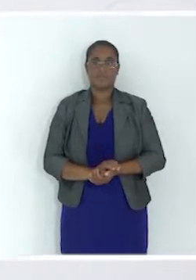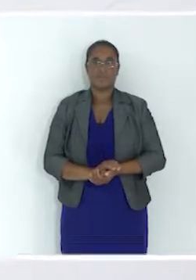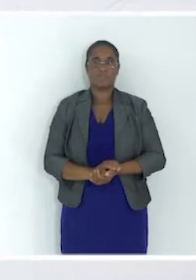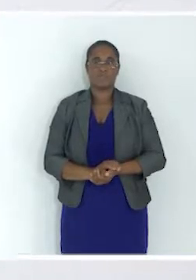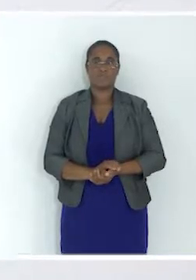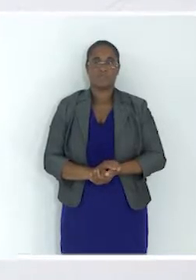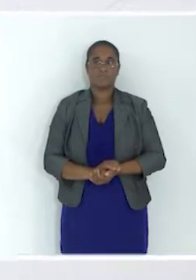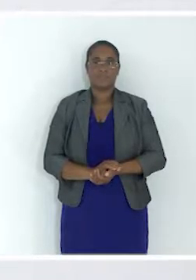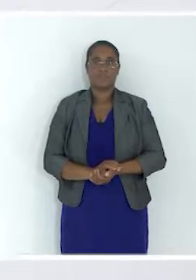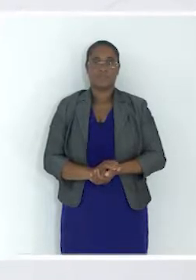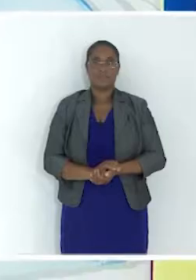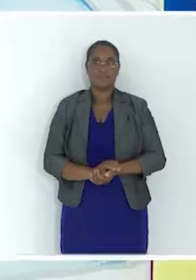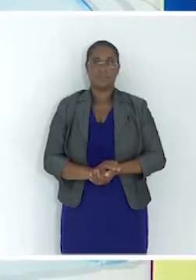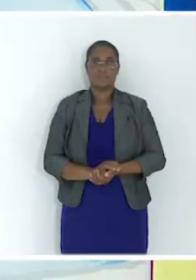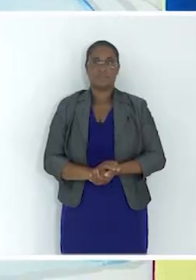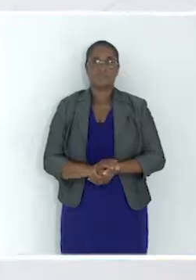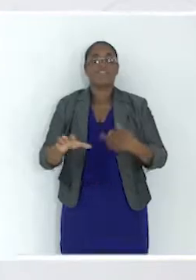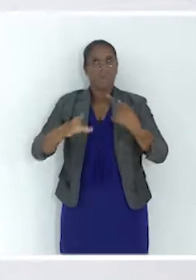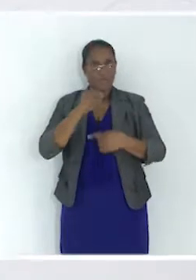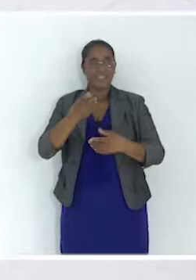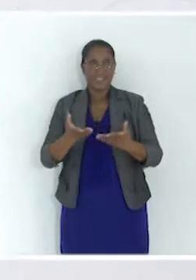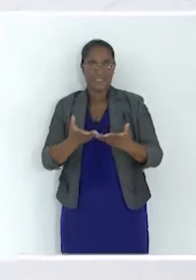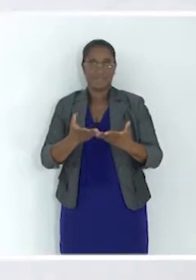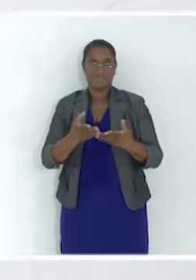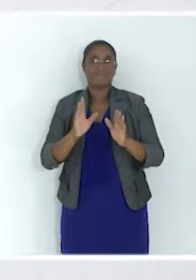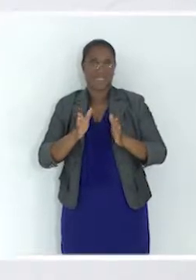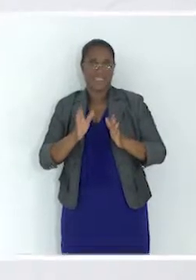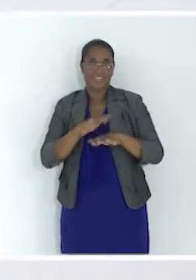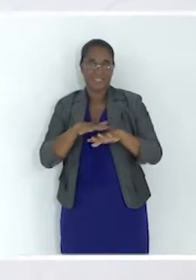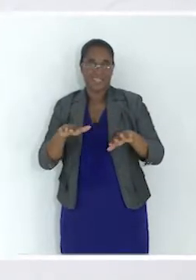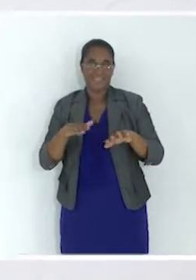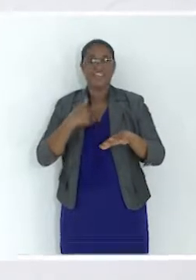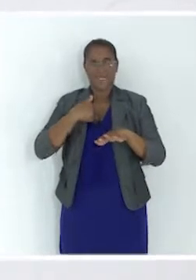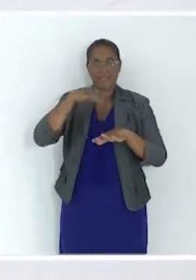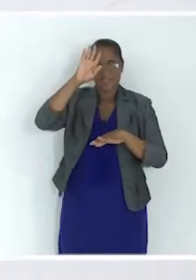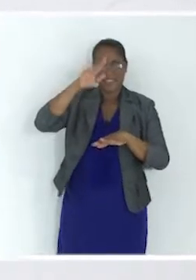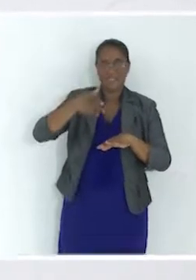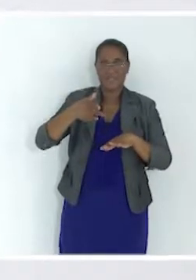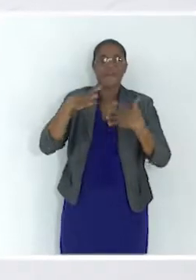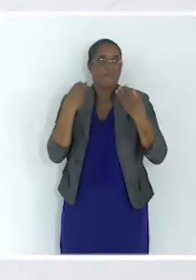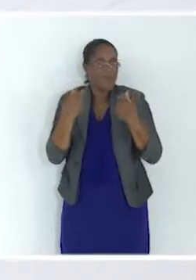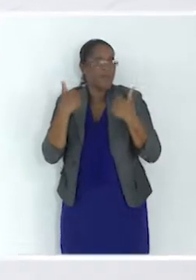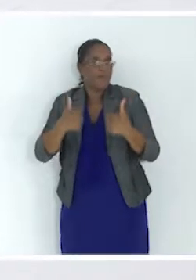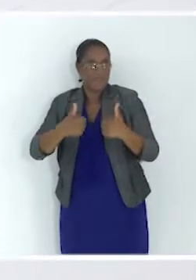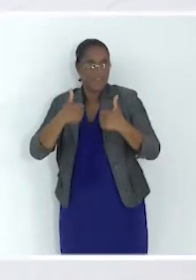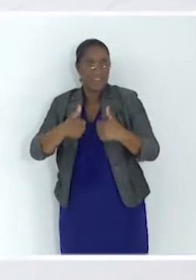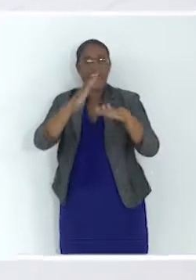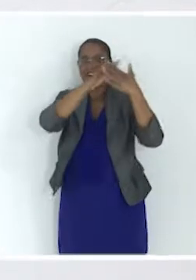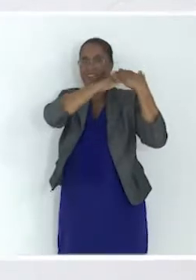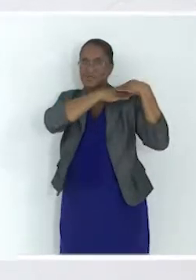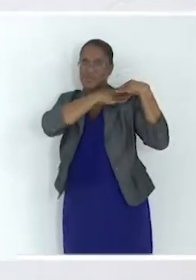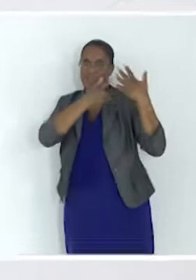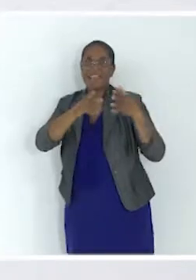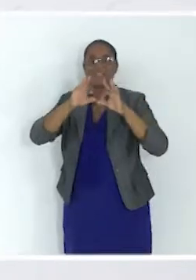Conseguiram? Conseguiram? Eu sabia. Muito bem. Responsabilidade termina com E. Então,